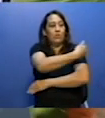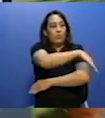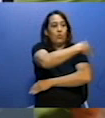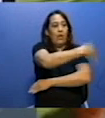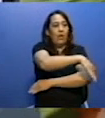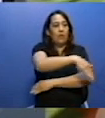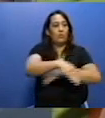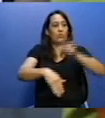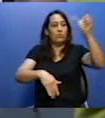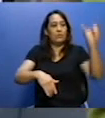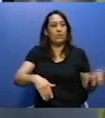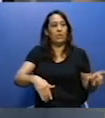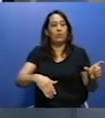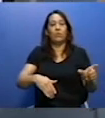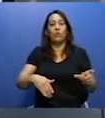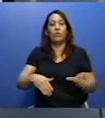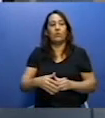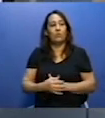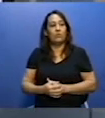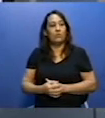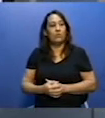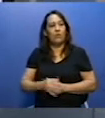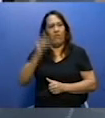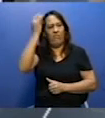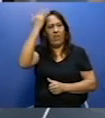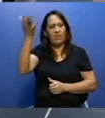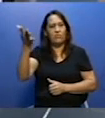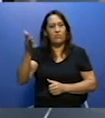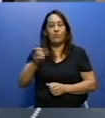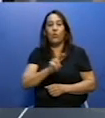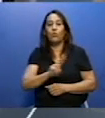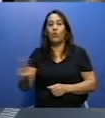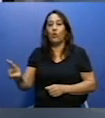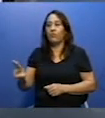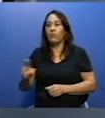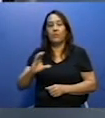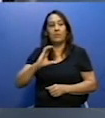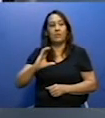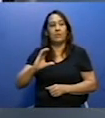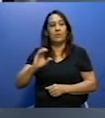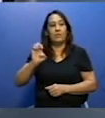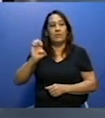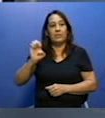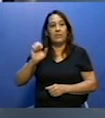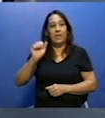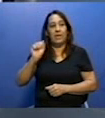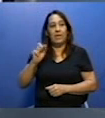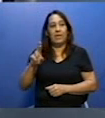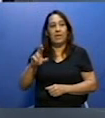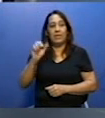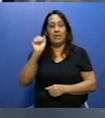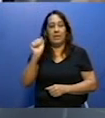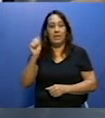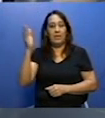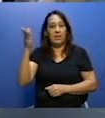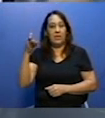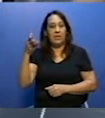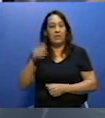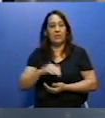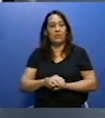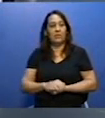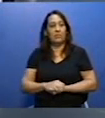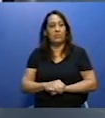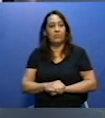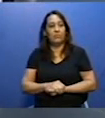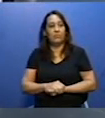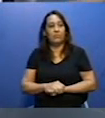Rua. Ficou fácil. Rua Ceará. Mais um acento agudo